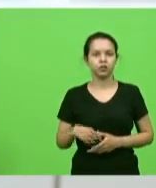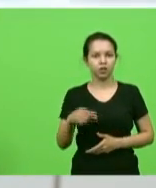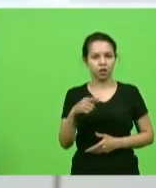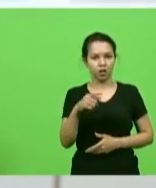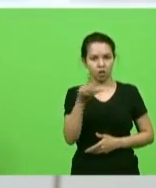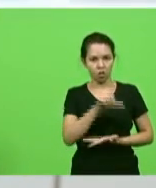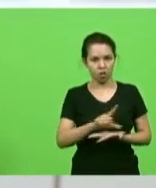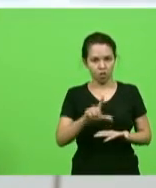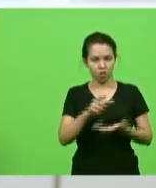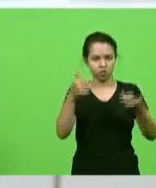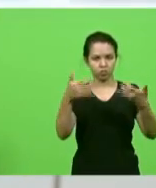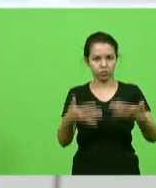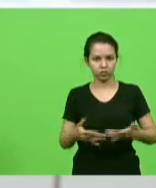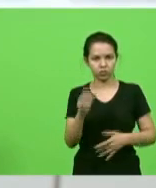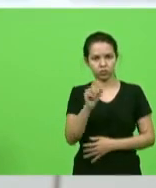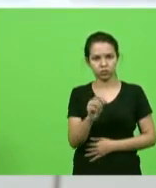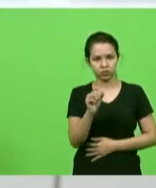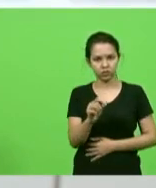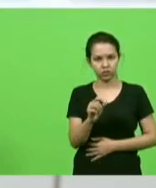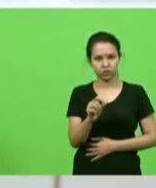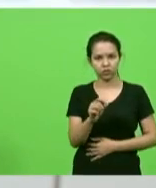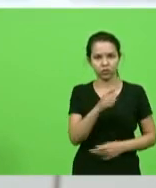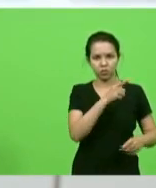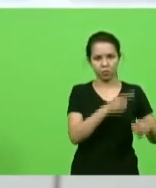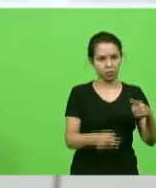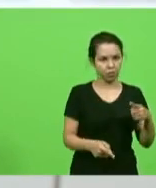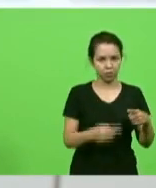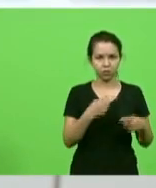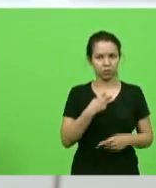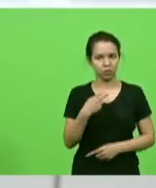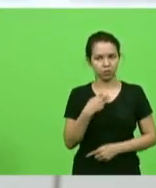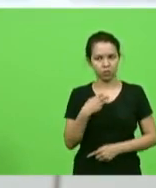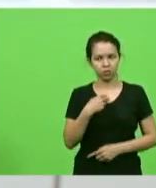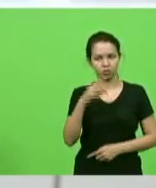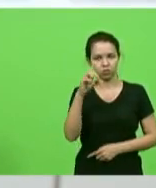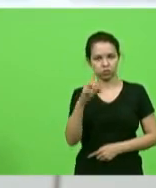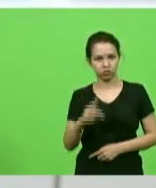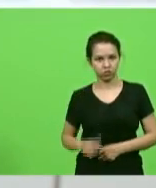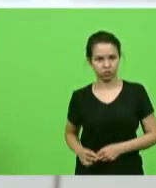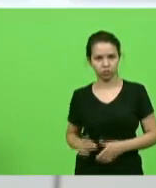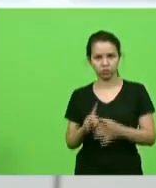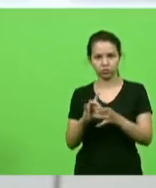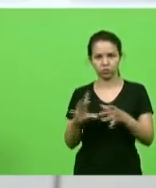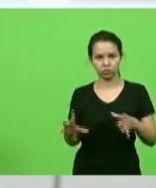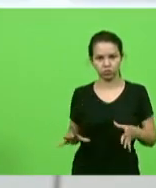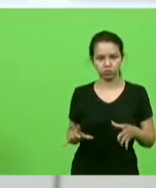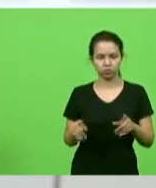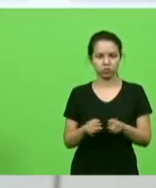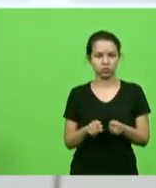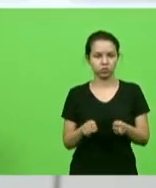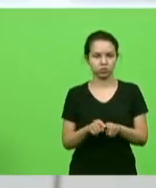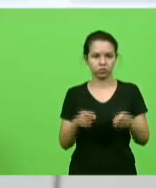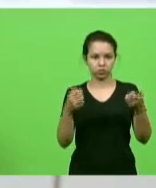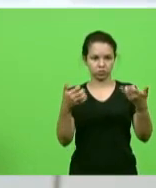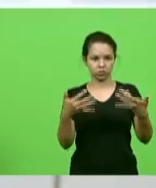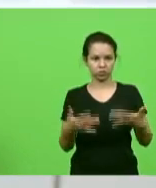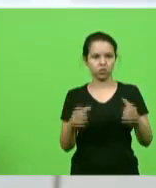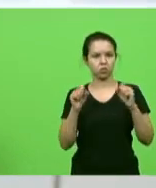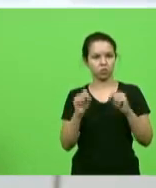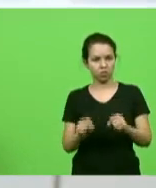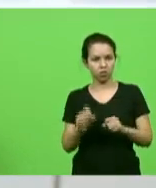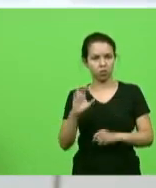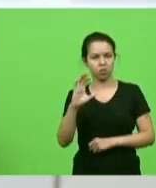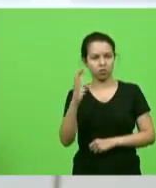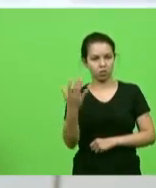que o tipo Não pode proibir o que o direito o dema e nem o que ele fermenta pode ocorrer